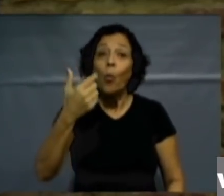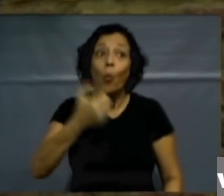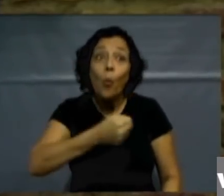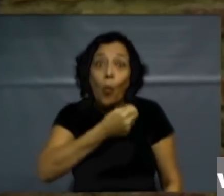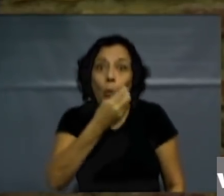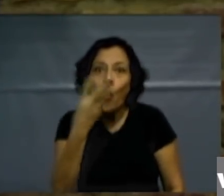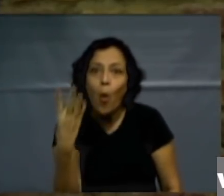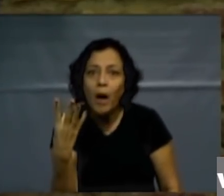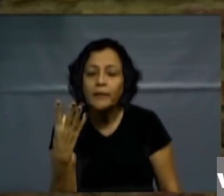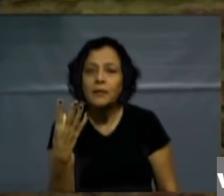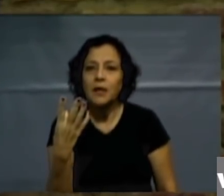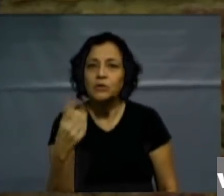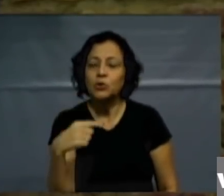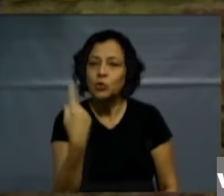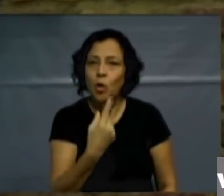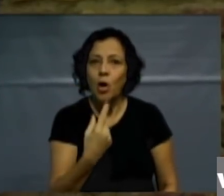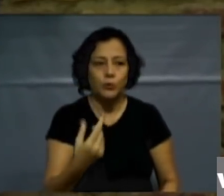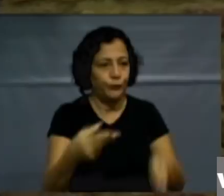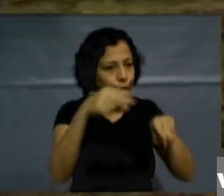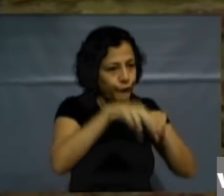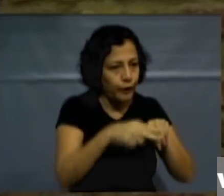próxima já é essa agora?